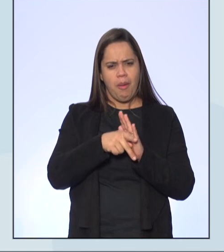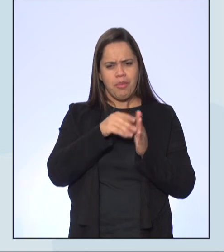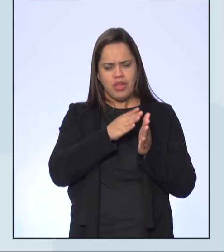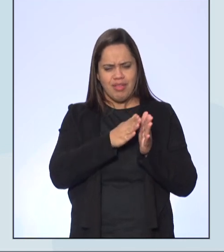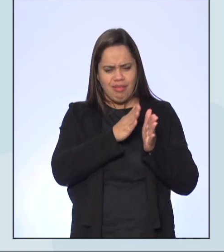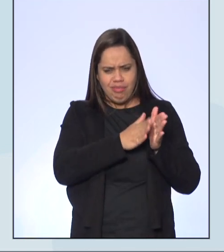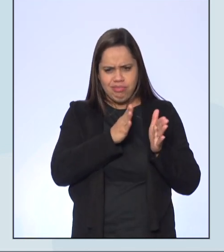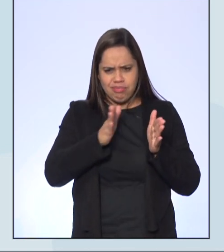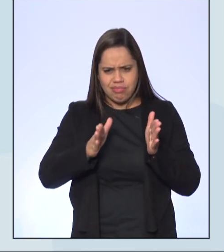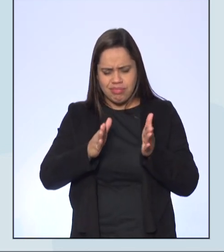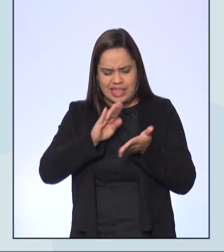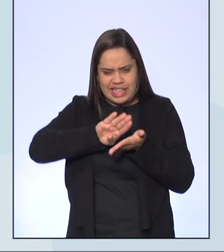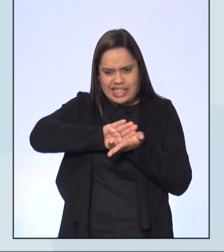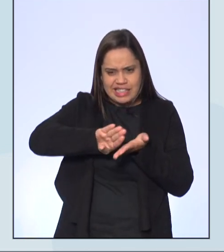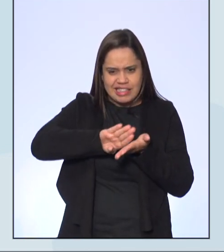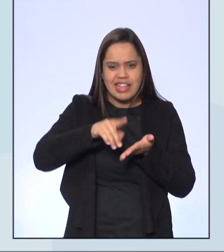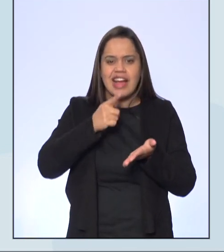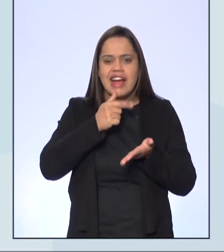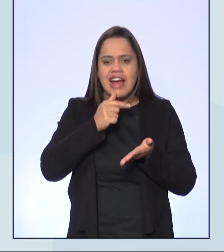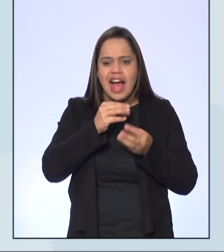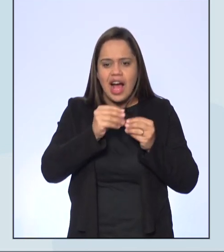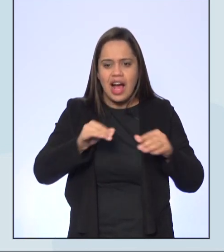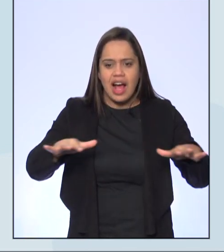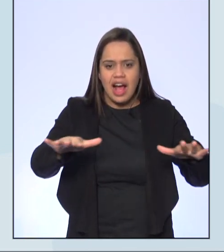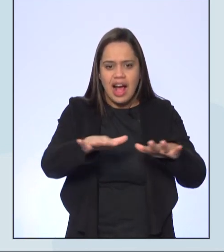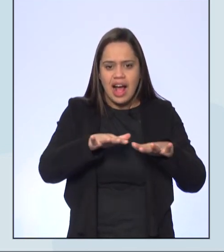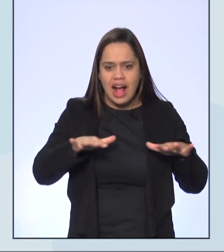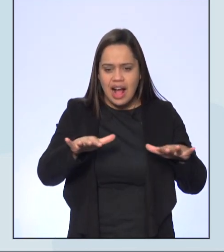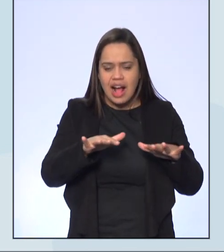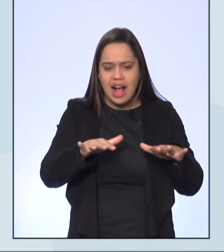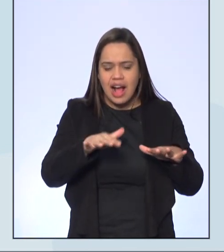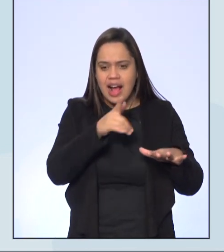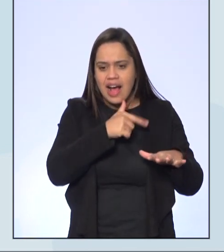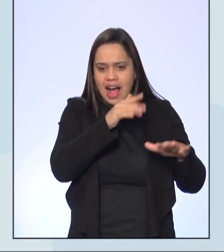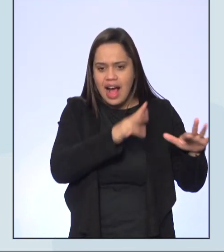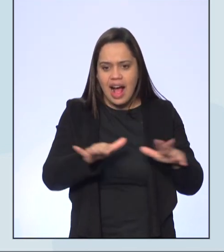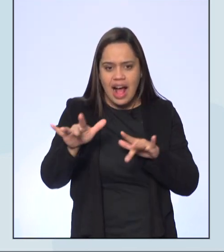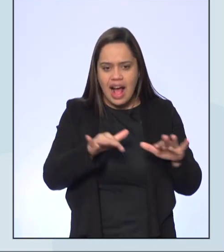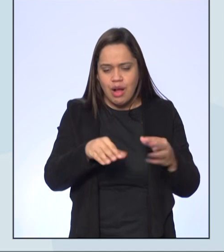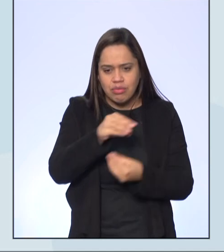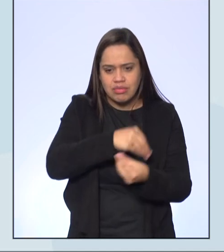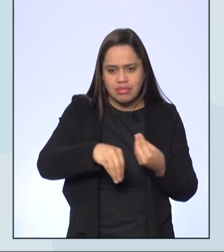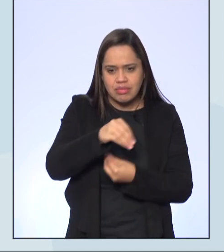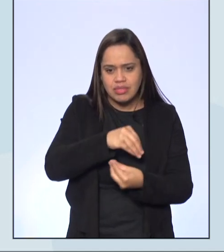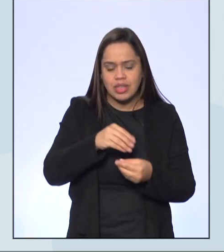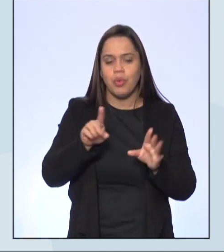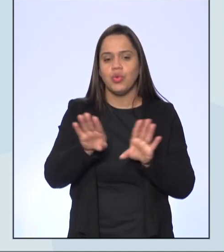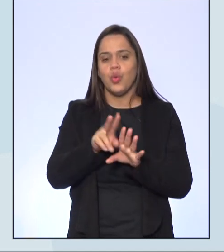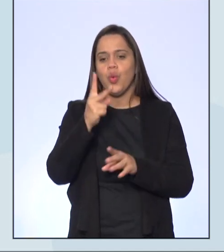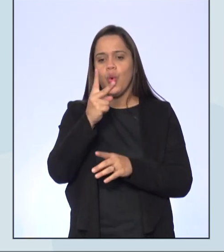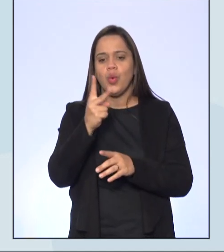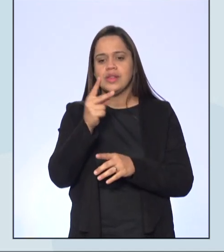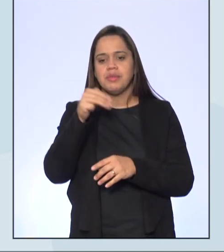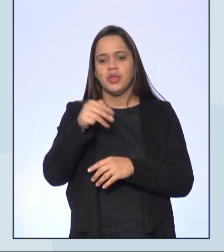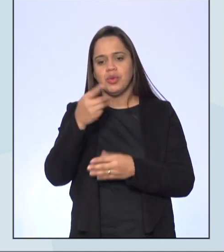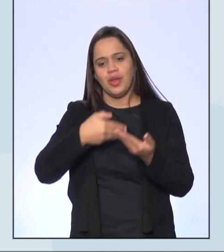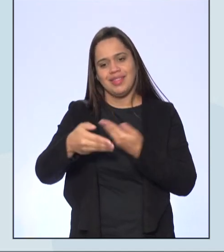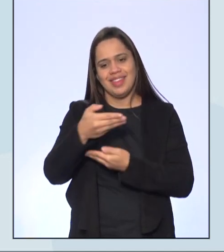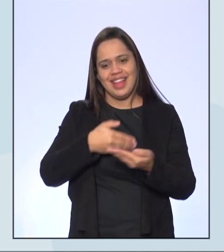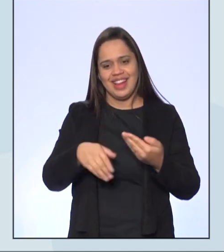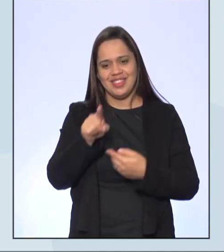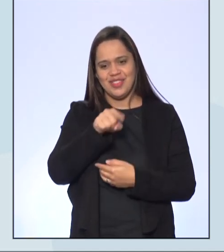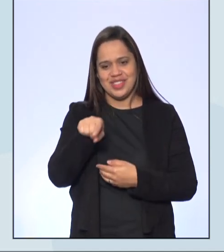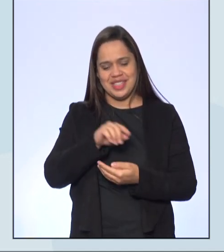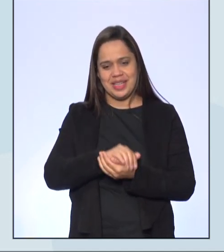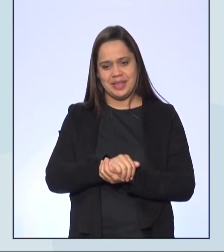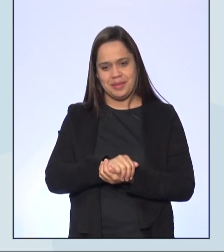do mar? Que tipo de mistura caracteriza a água do mar? 2 minutinhos para a gente interagir um pouco com